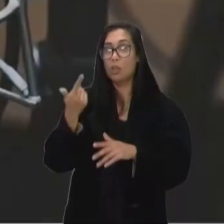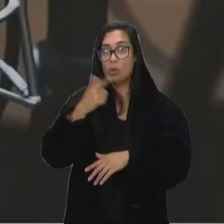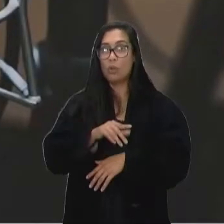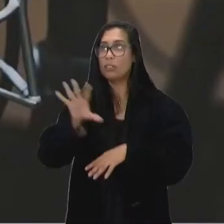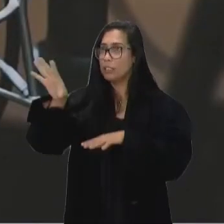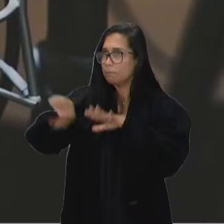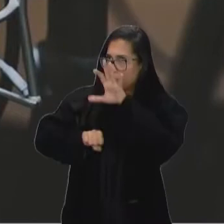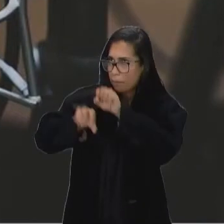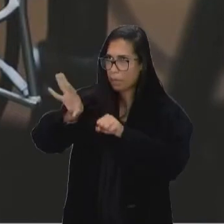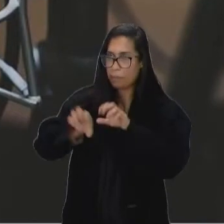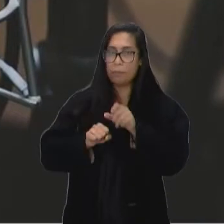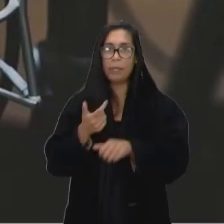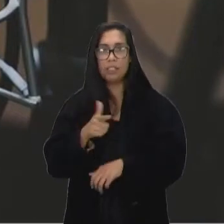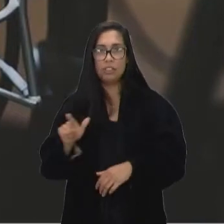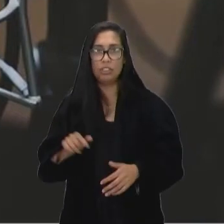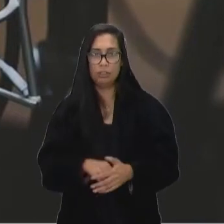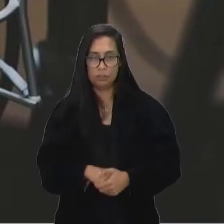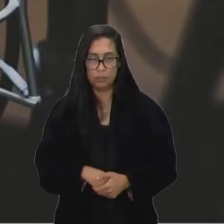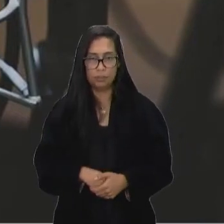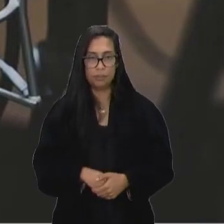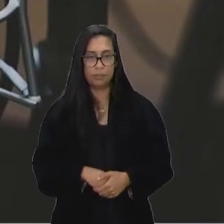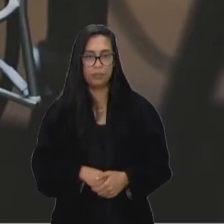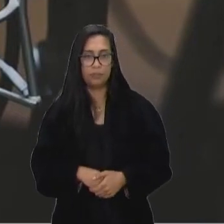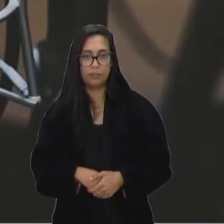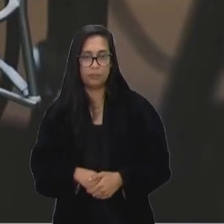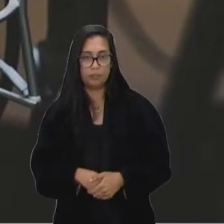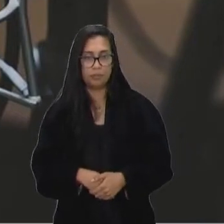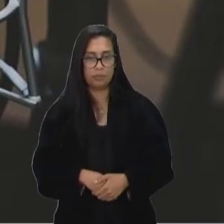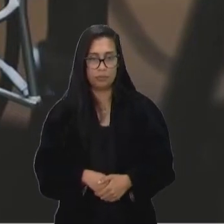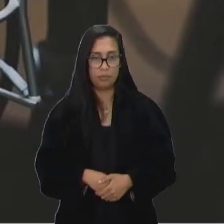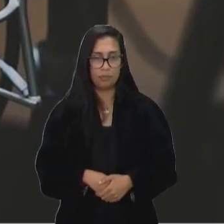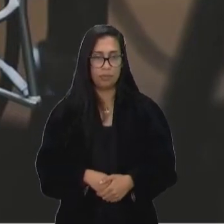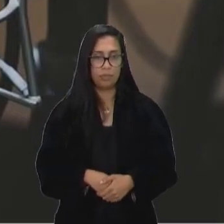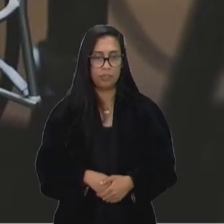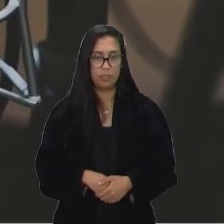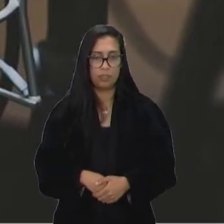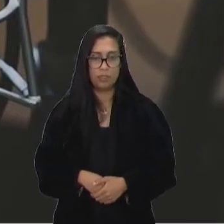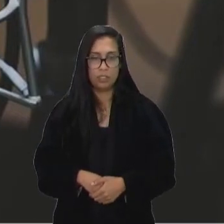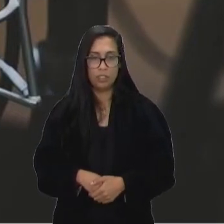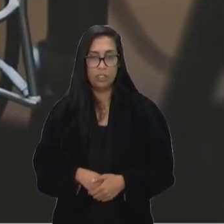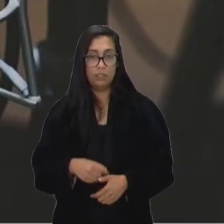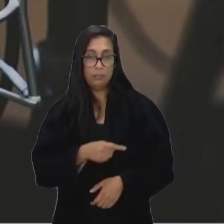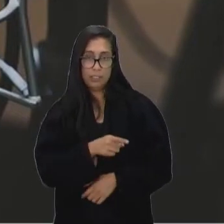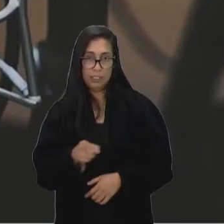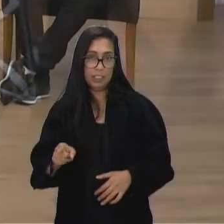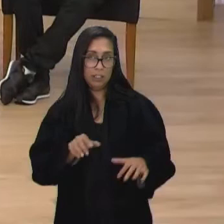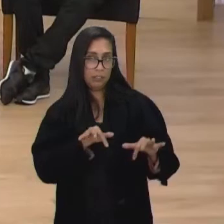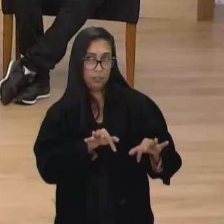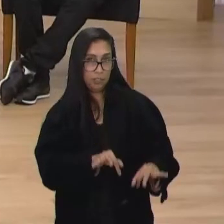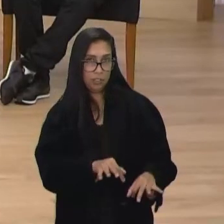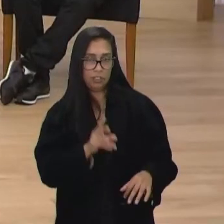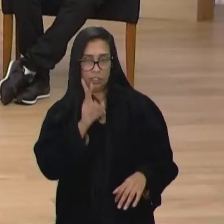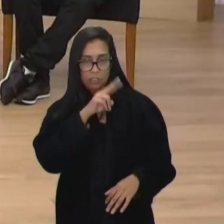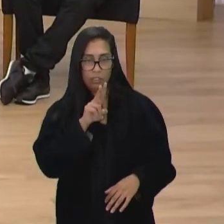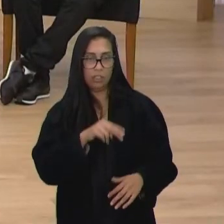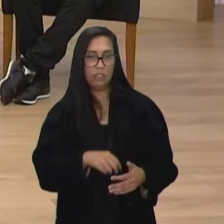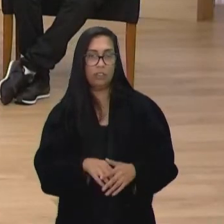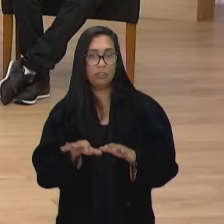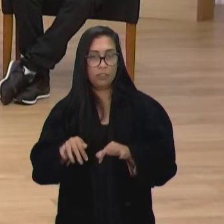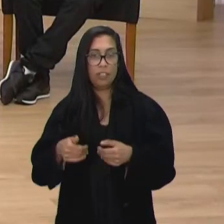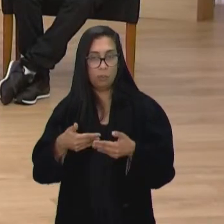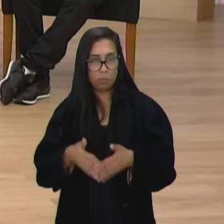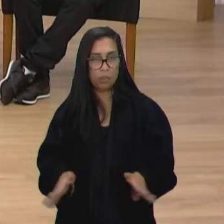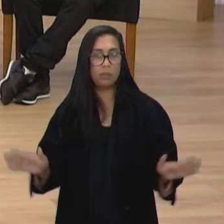conseguiram, pelo que vocês falaram, eu entendi que vocês acabaram não finalizando totalmente a história ainda, vocês deixaram o Ainda final não. aberto, certo? Ainda não.